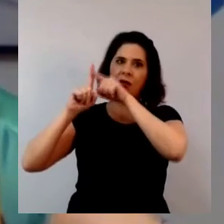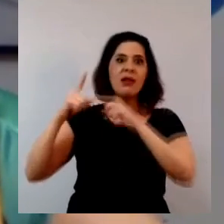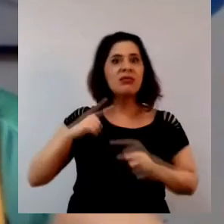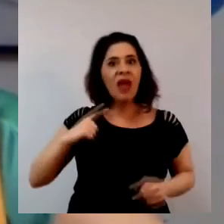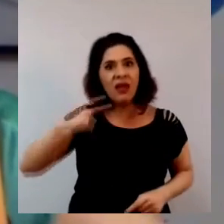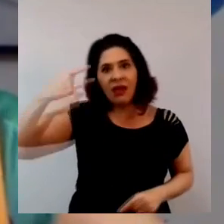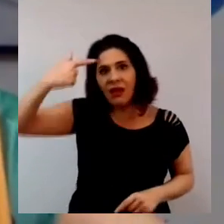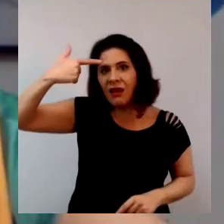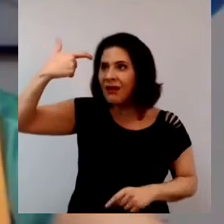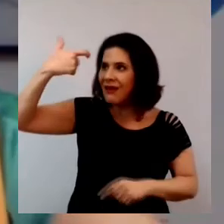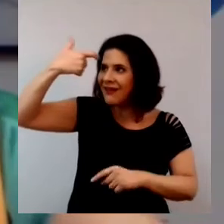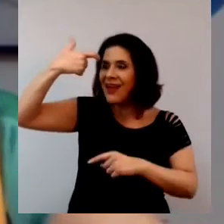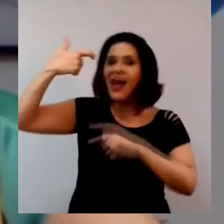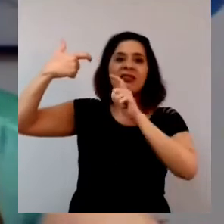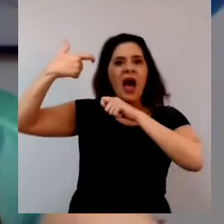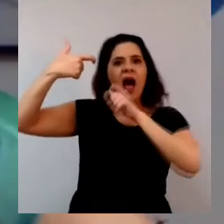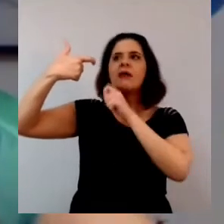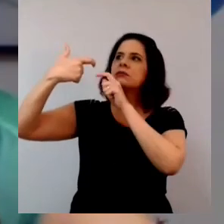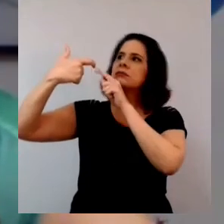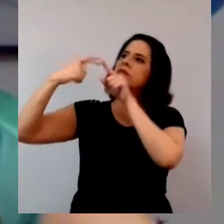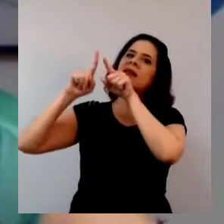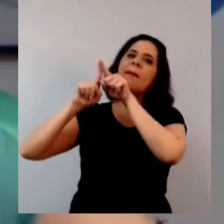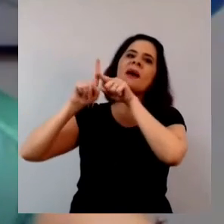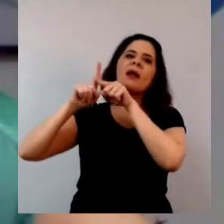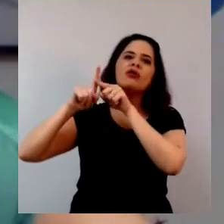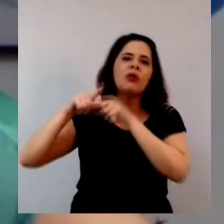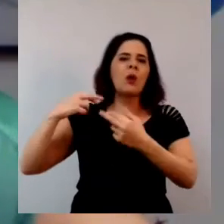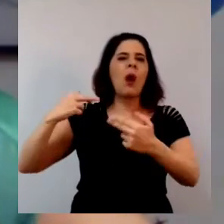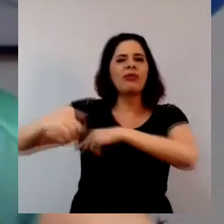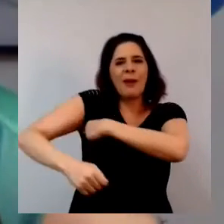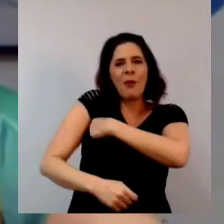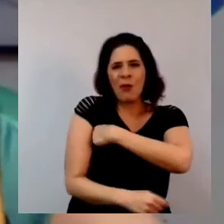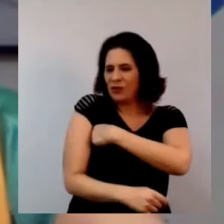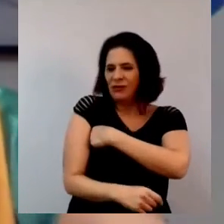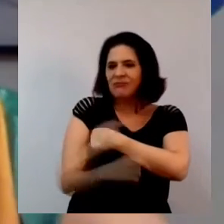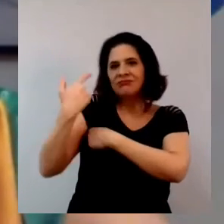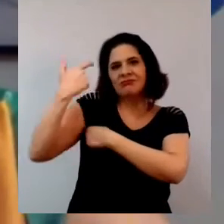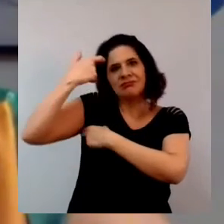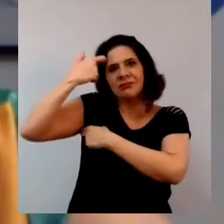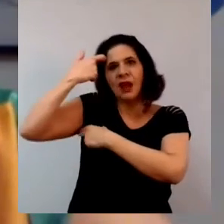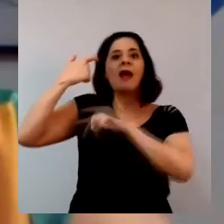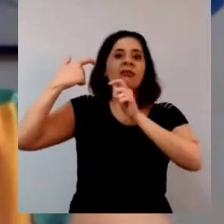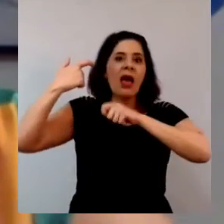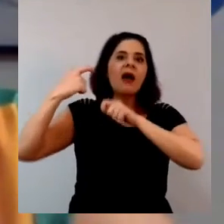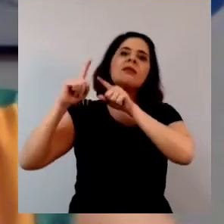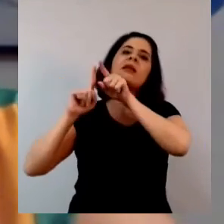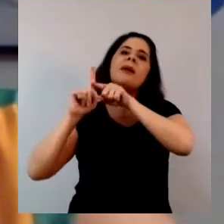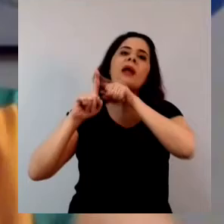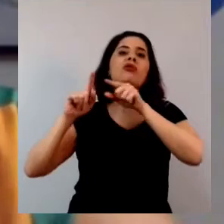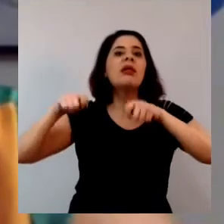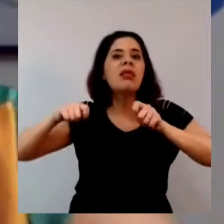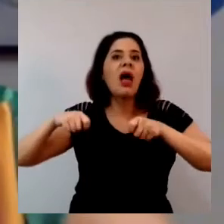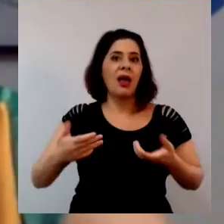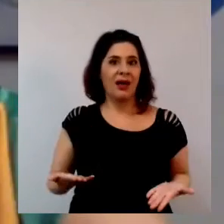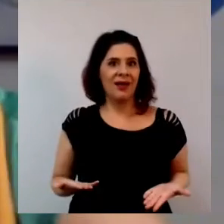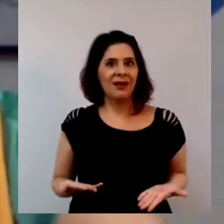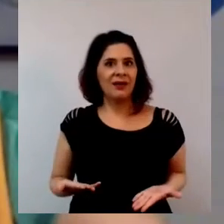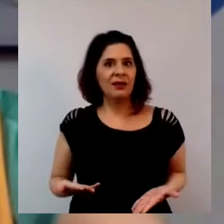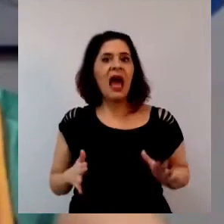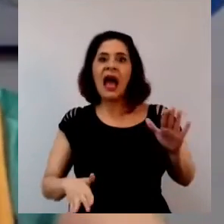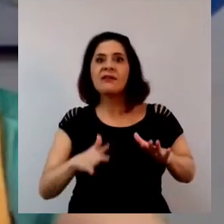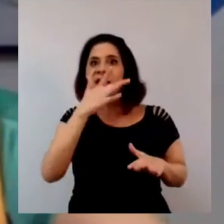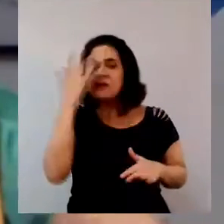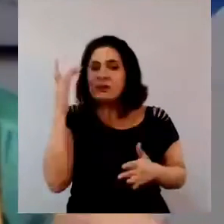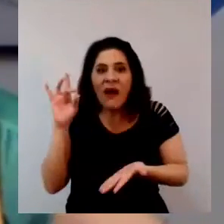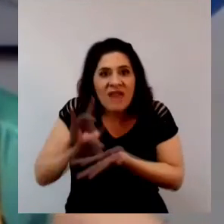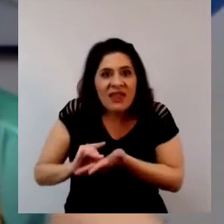mentira. Então, porque isso é uma verdade científica, as pessoas conseguem distorcer isso ao ponto de que em